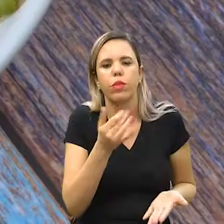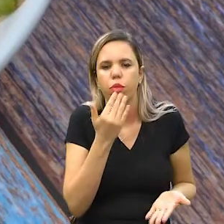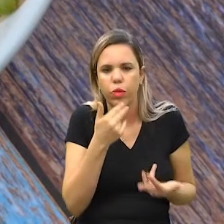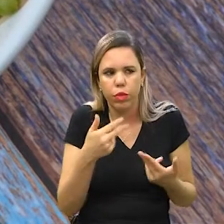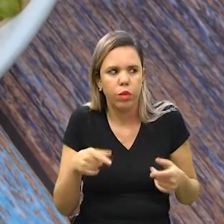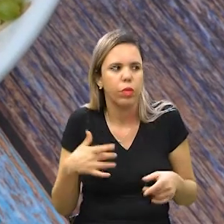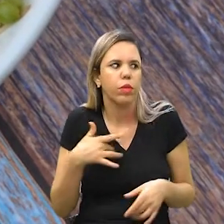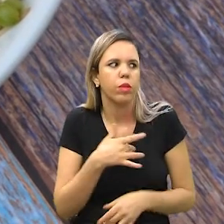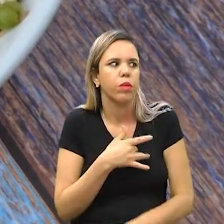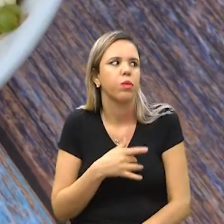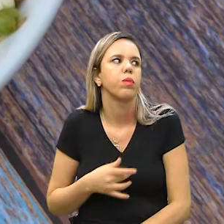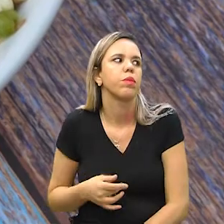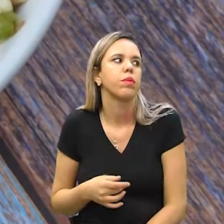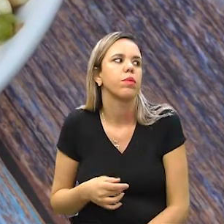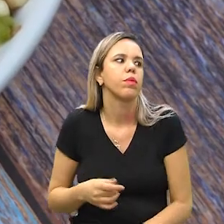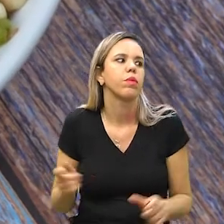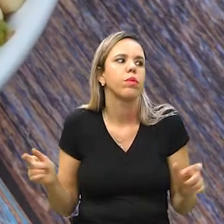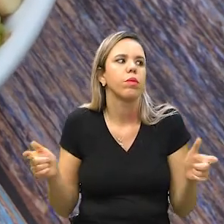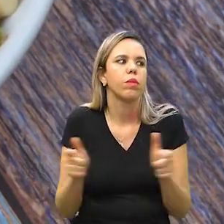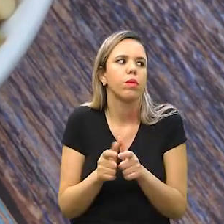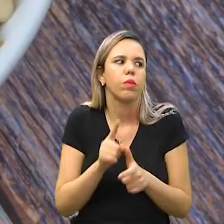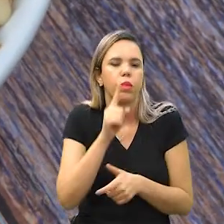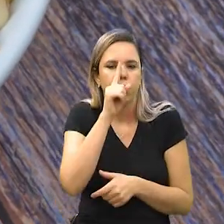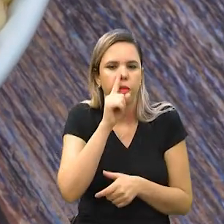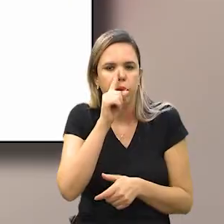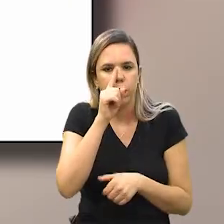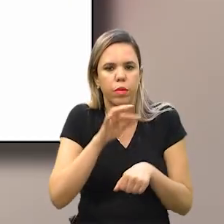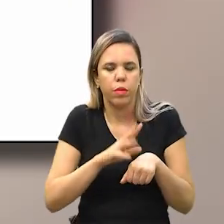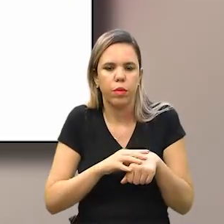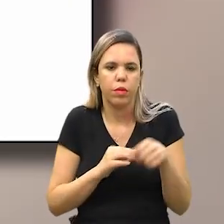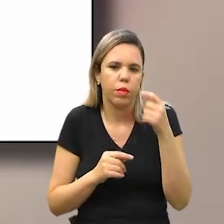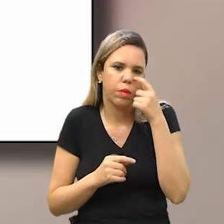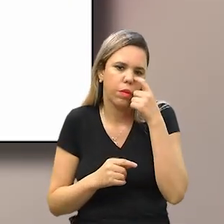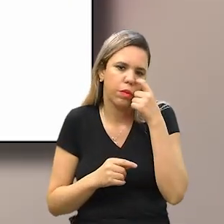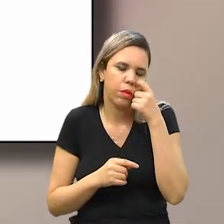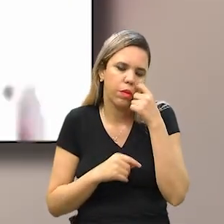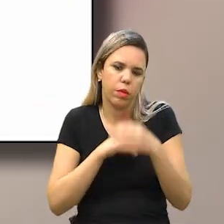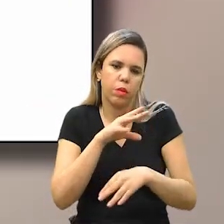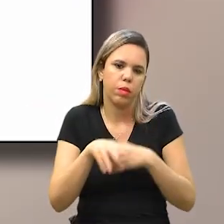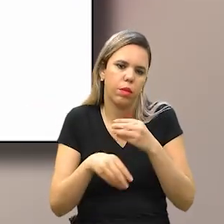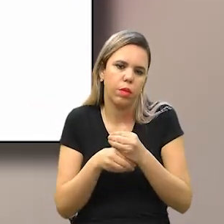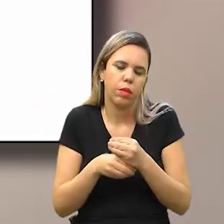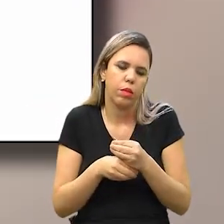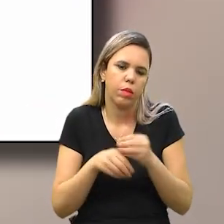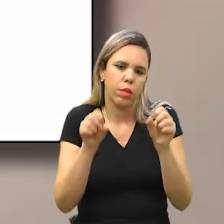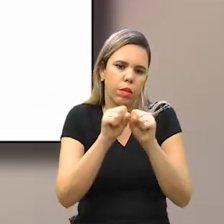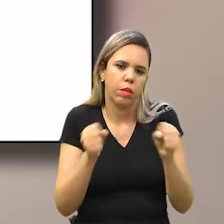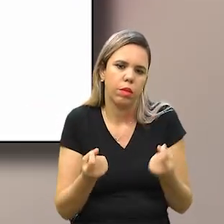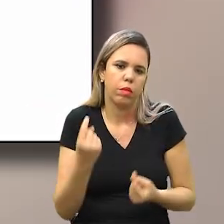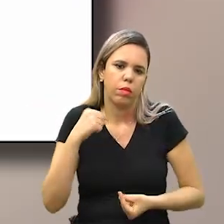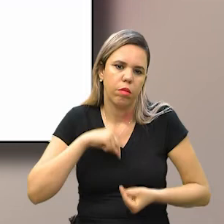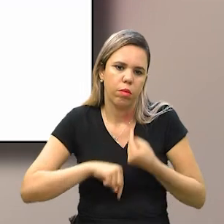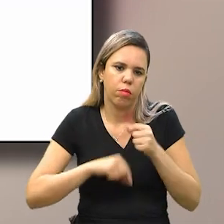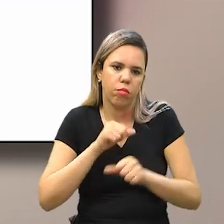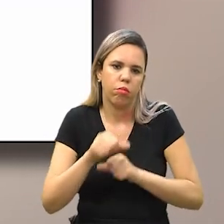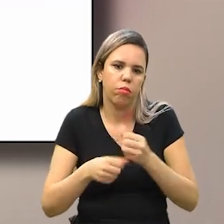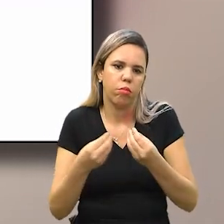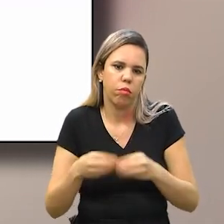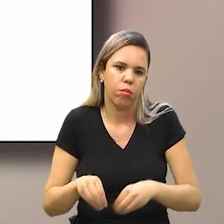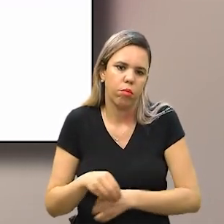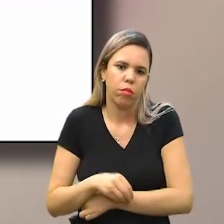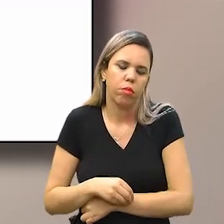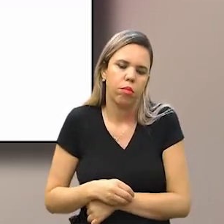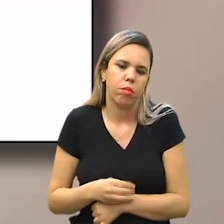elas alimentação saudável, vai diminuir o risco de uma doença que se instala quando o seu sistema imunológico está